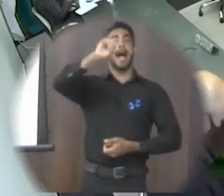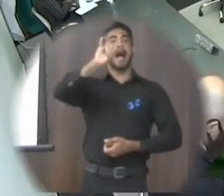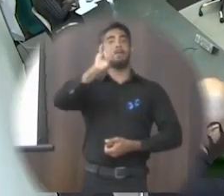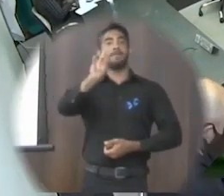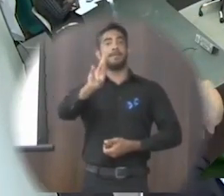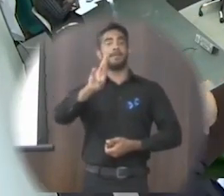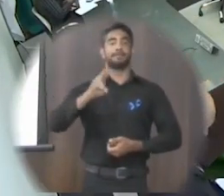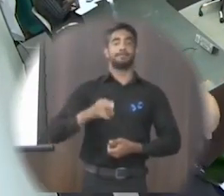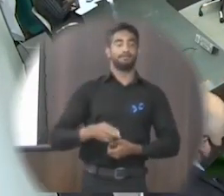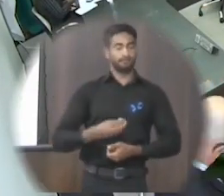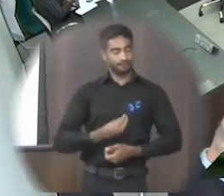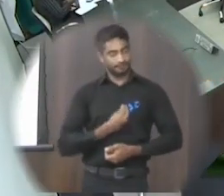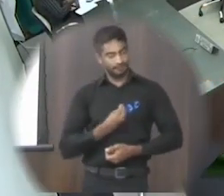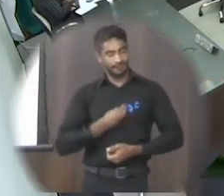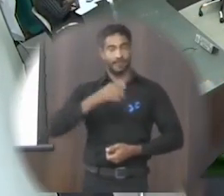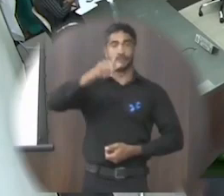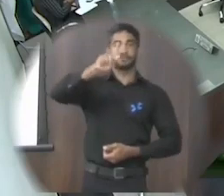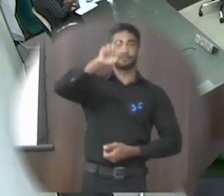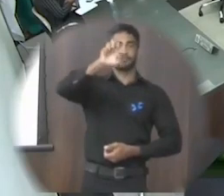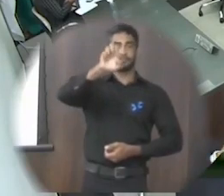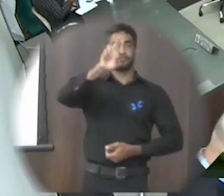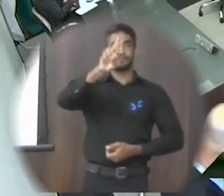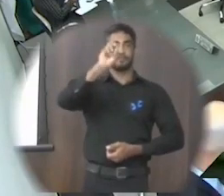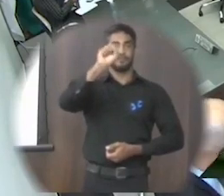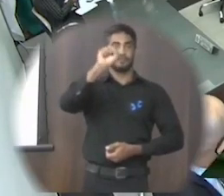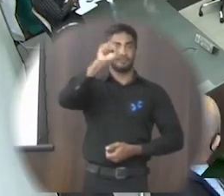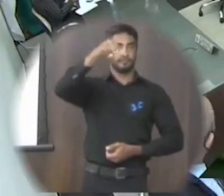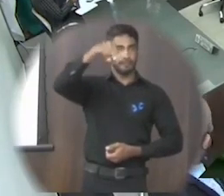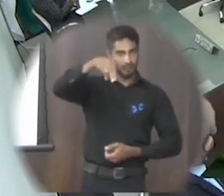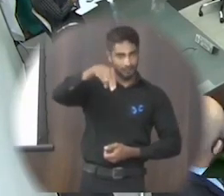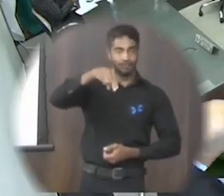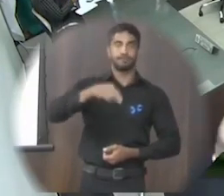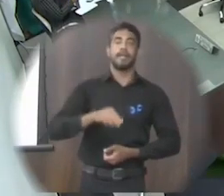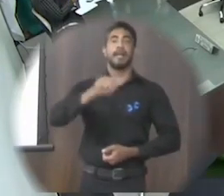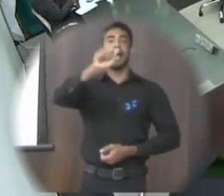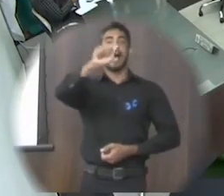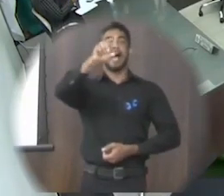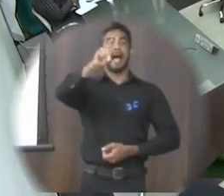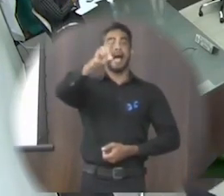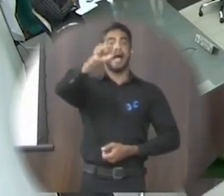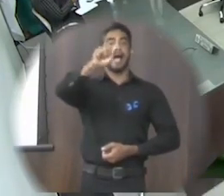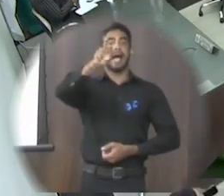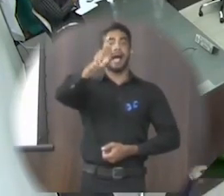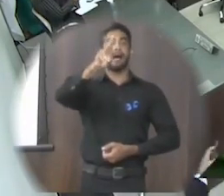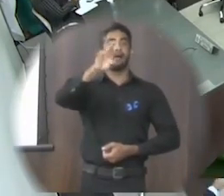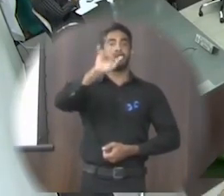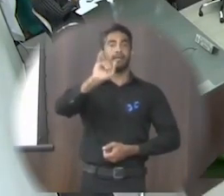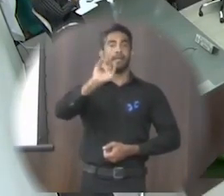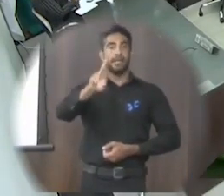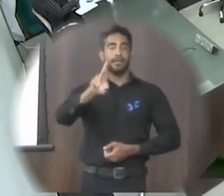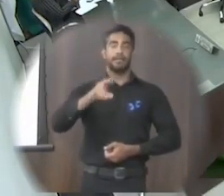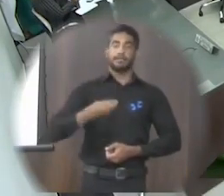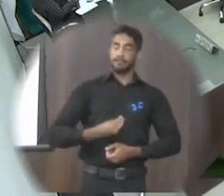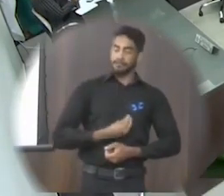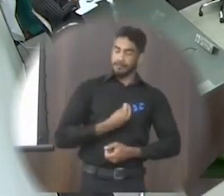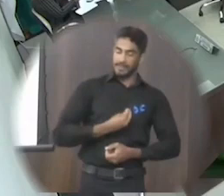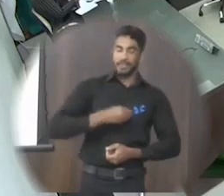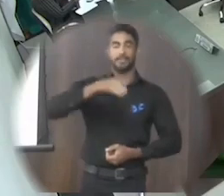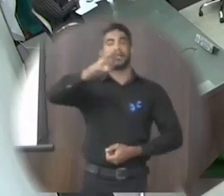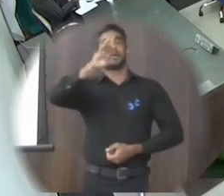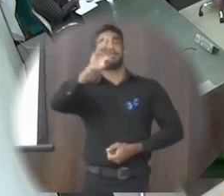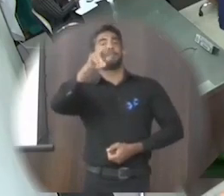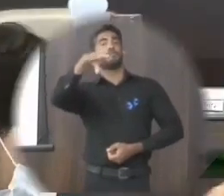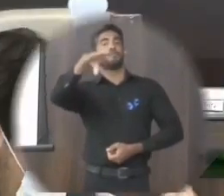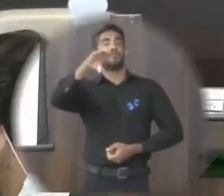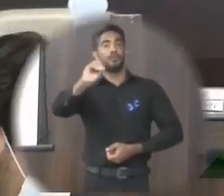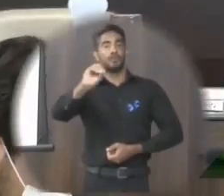presente. Gerson do Espírito Santo de Souza. Presente. Adauri Soares Cordeiro. Presente. Bruno Henrique